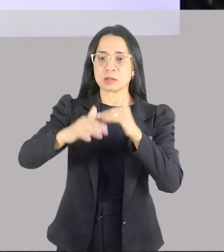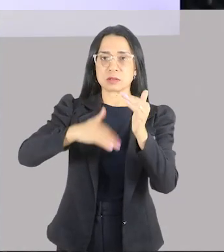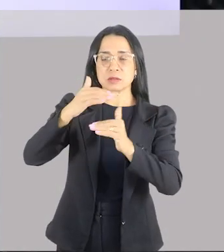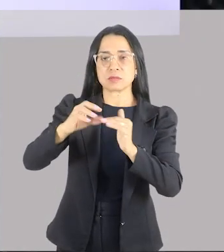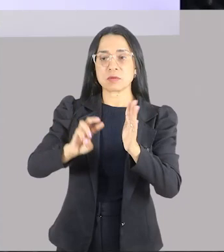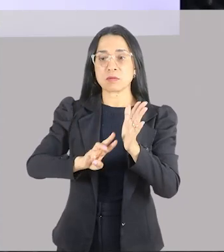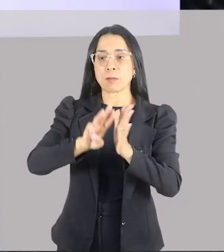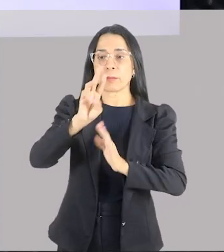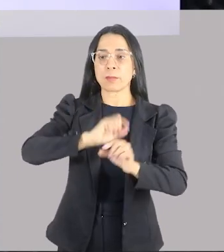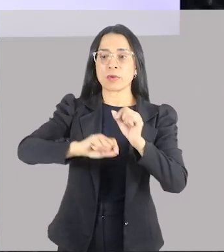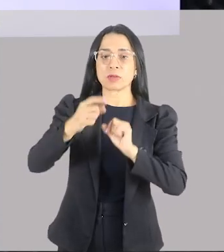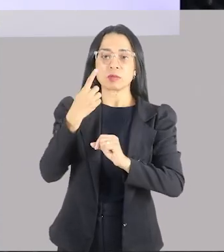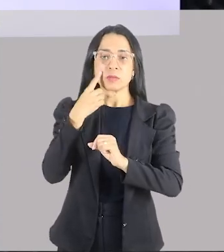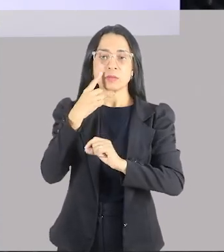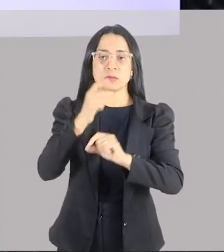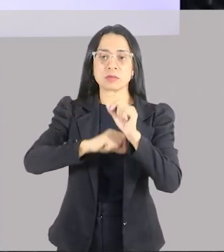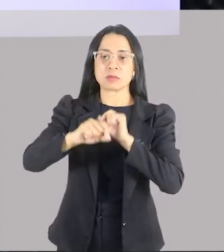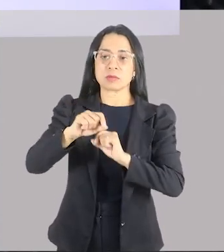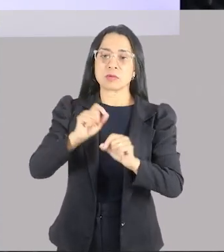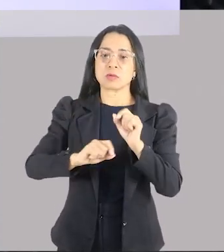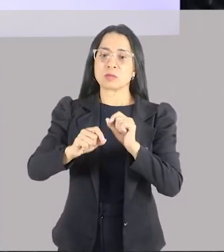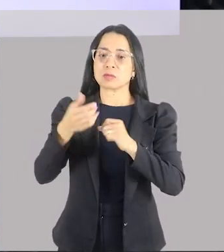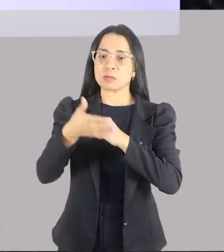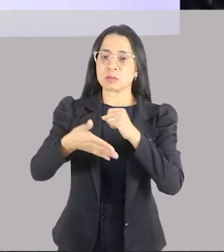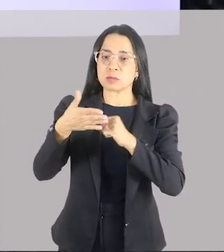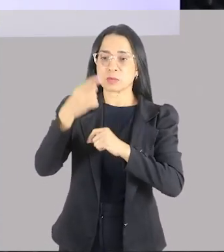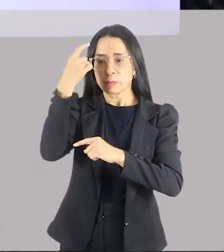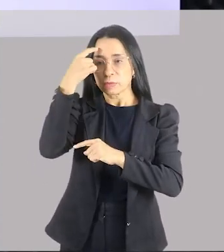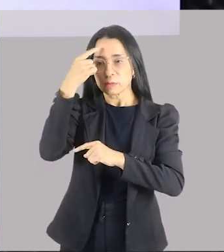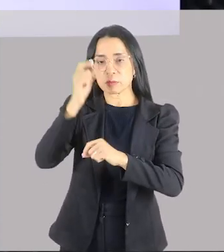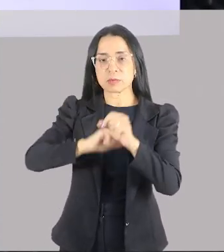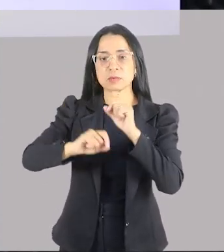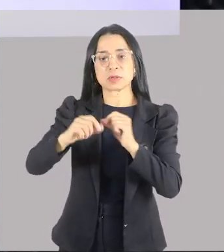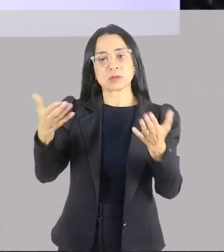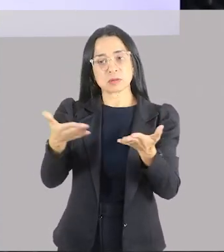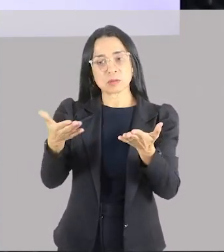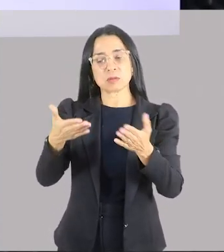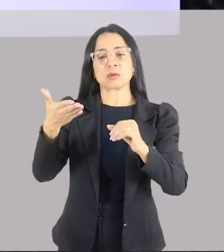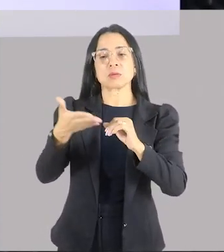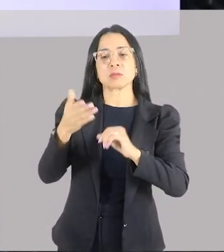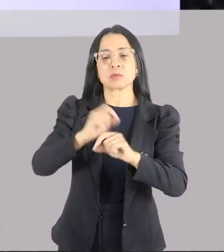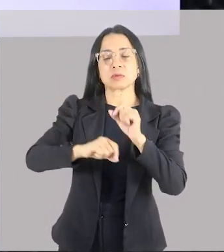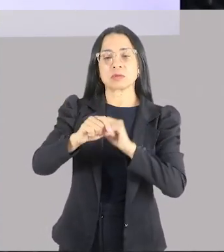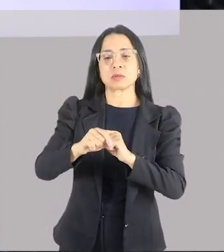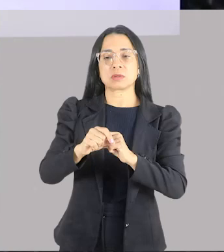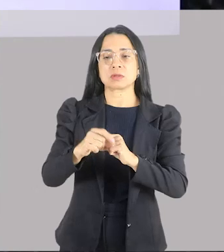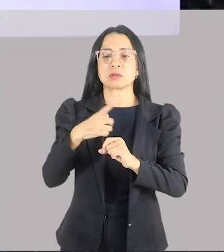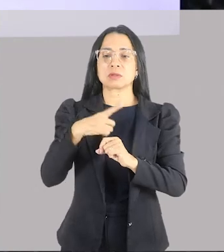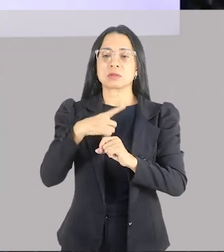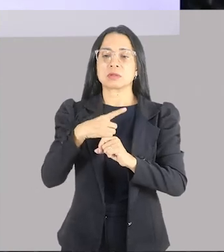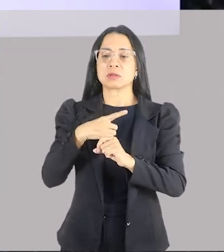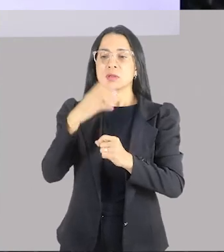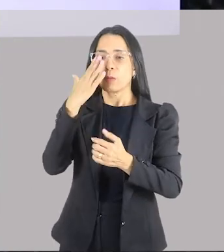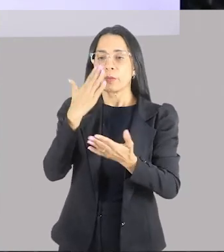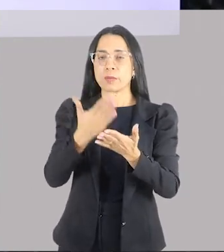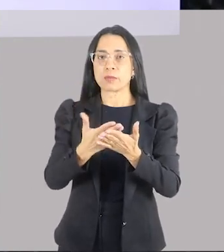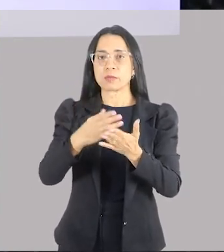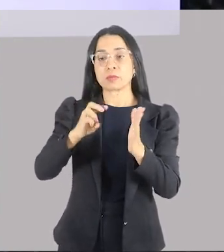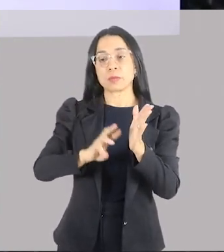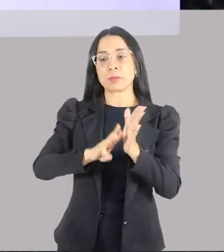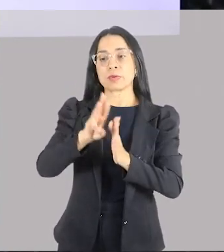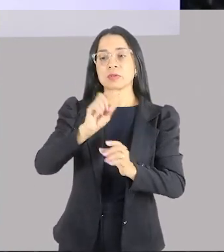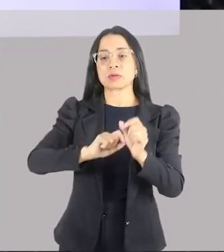do pensamento que prevaleceria na modernidade, que consiste no ceticismo metódico. Com este método,